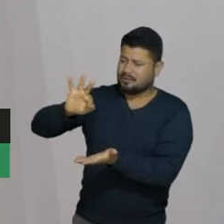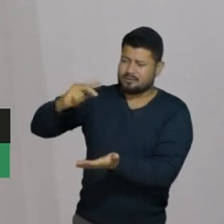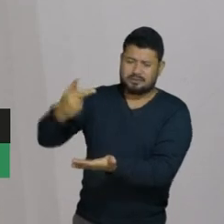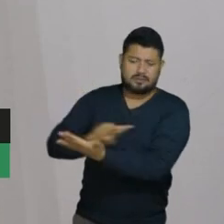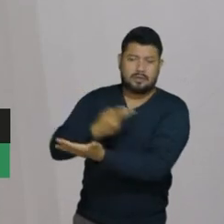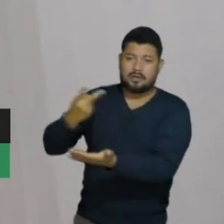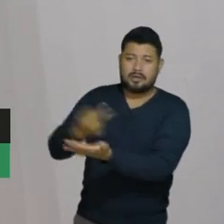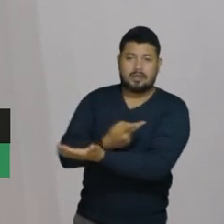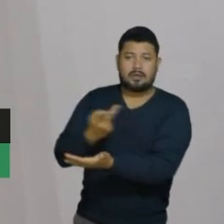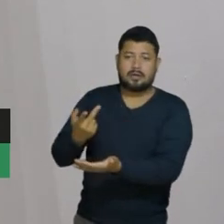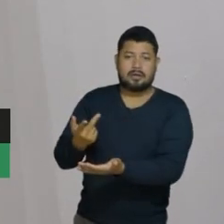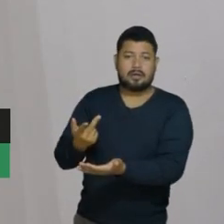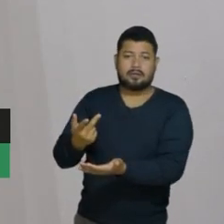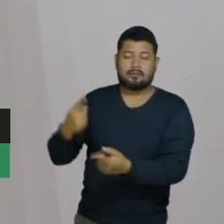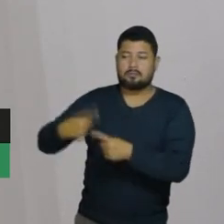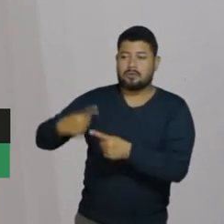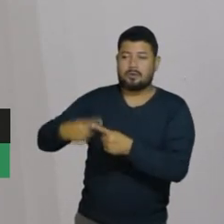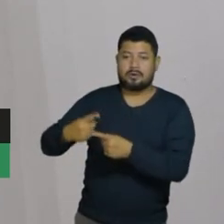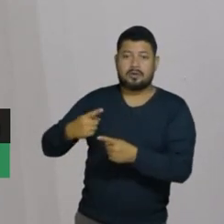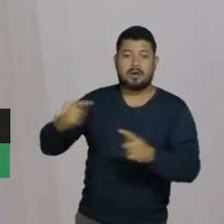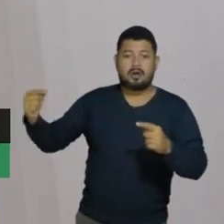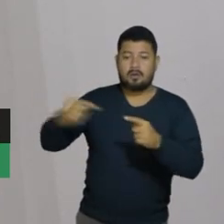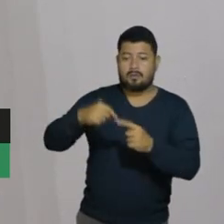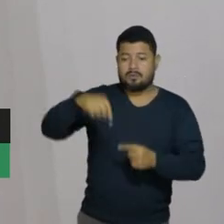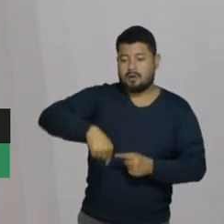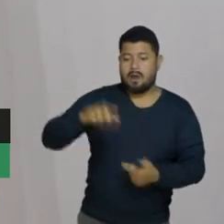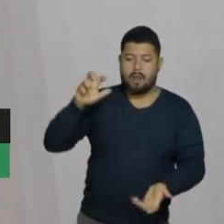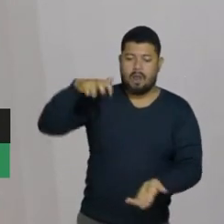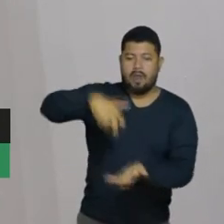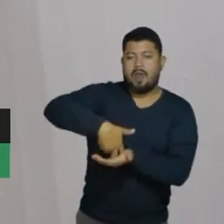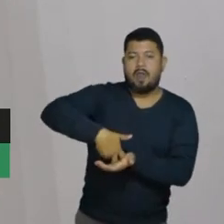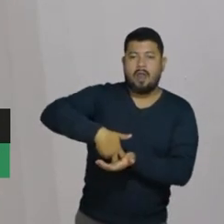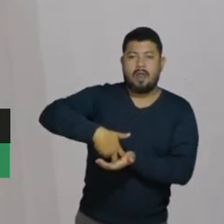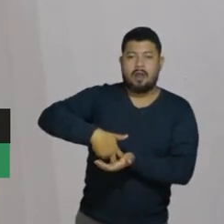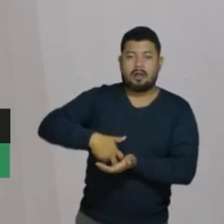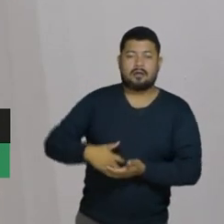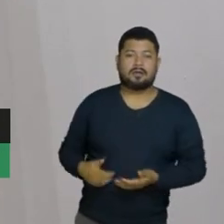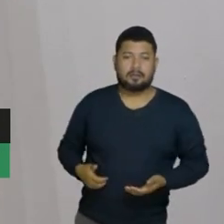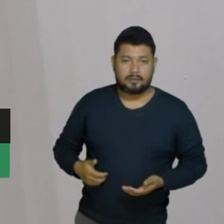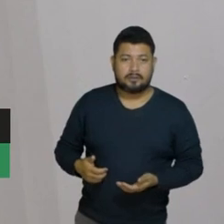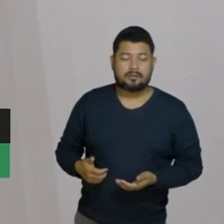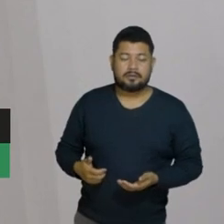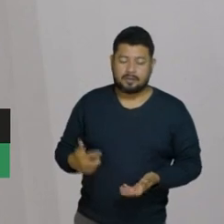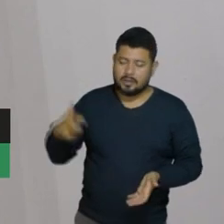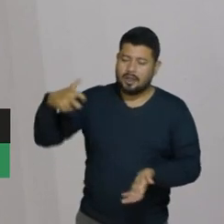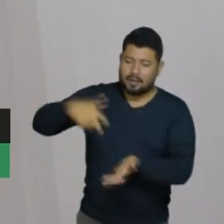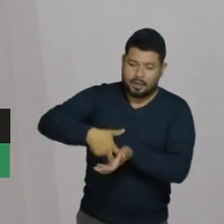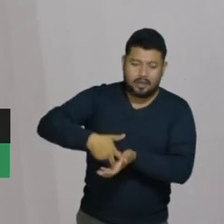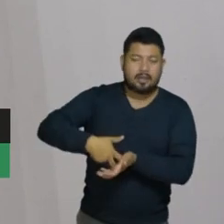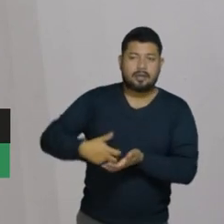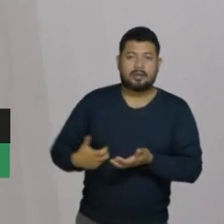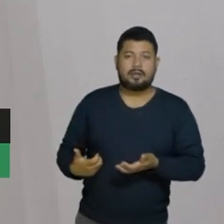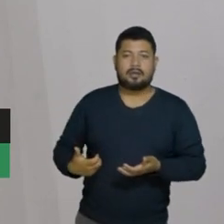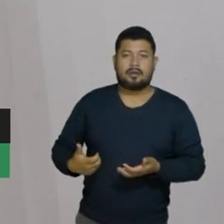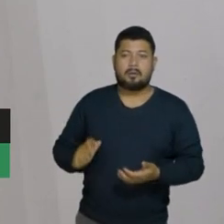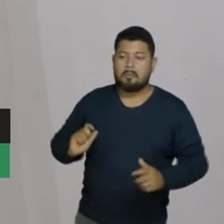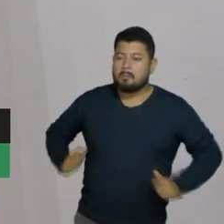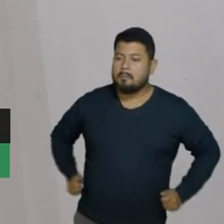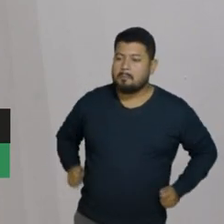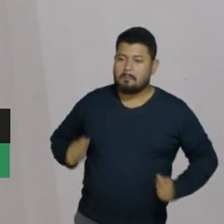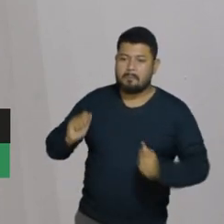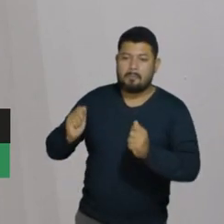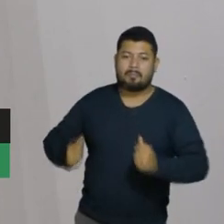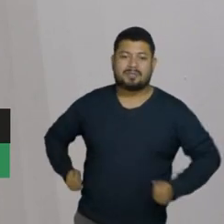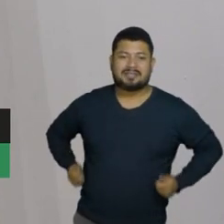nos penaliza. Santa Catarina é severamente penalizada, paga uma conta muito alta, paga uma conta